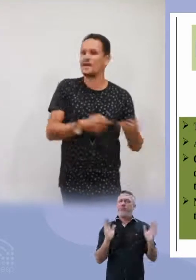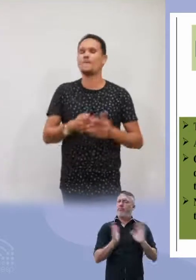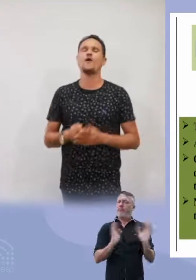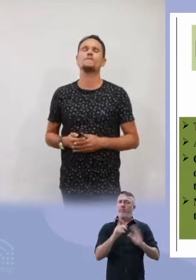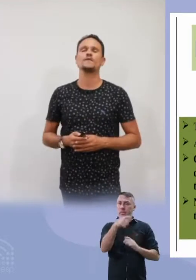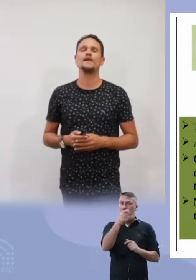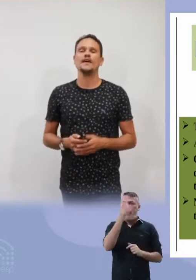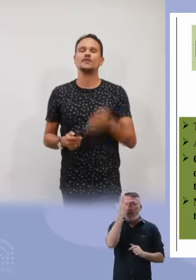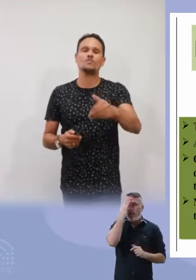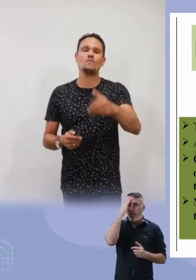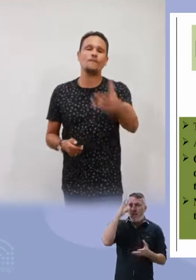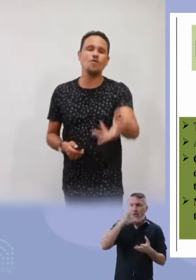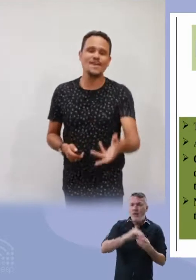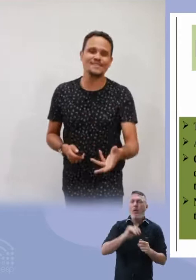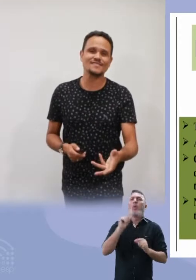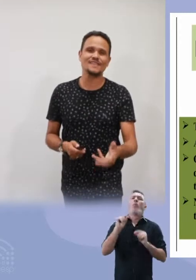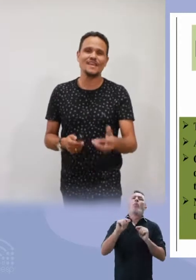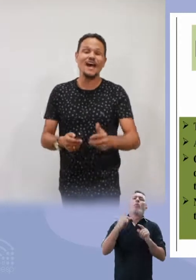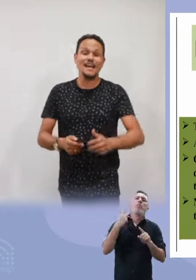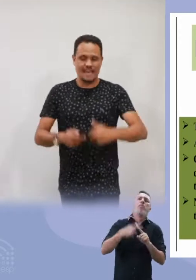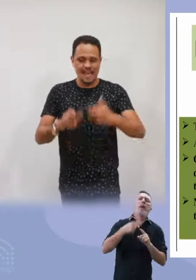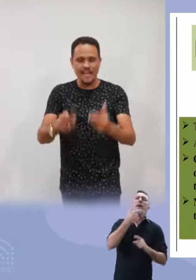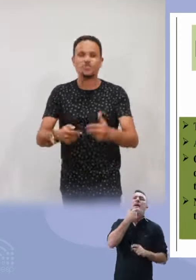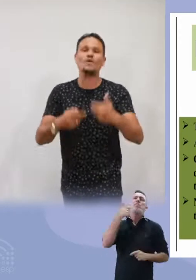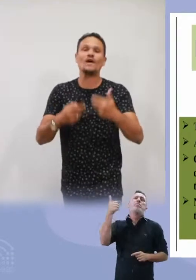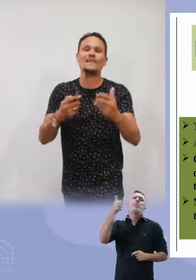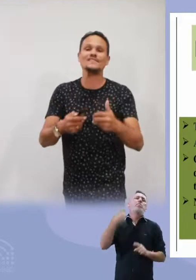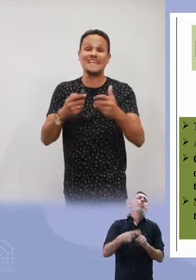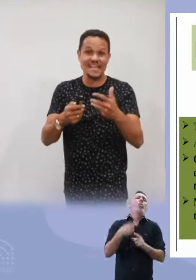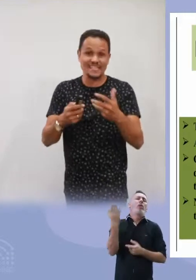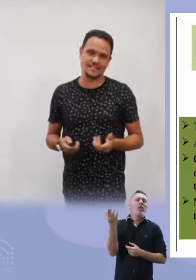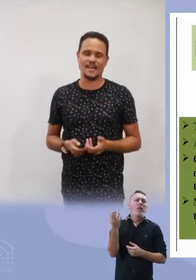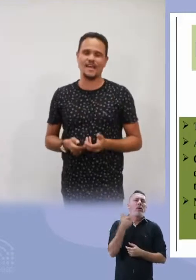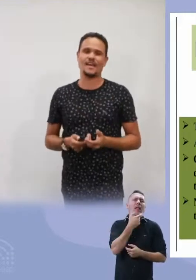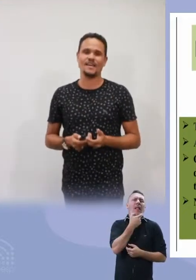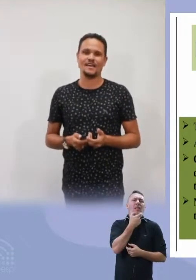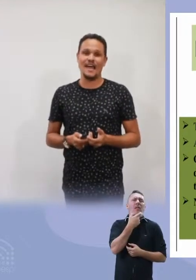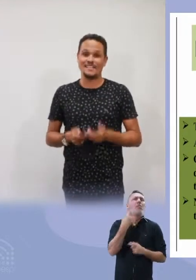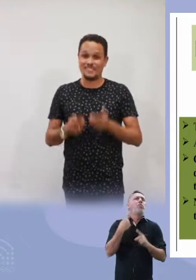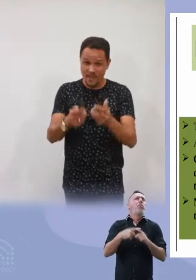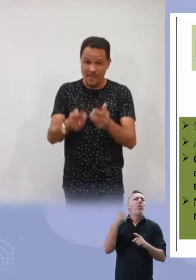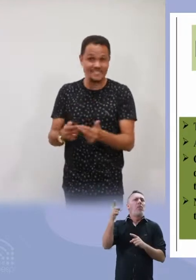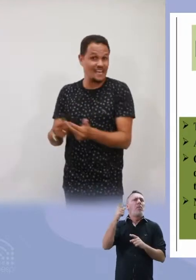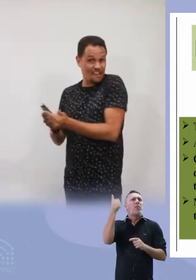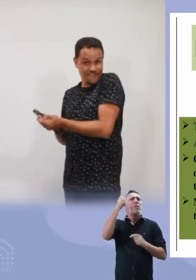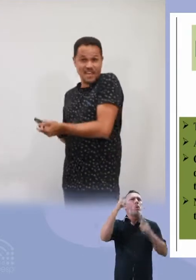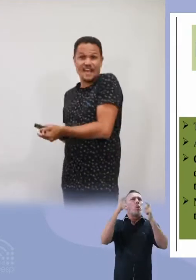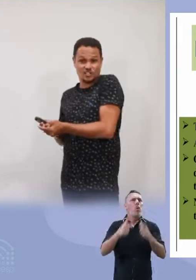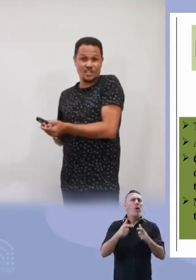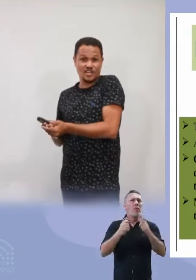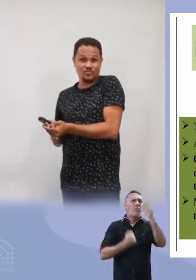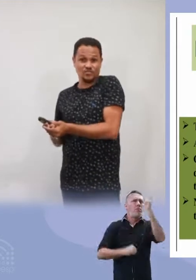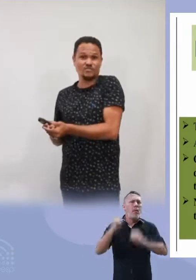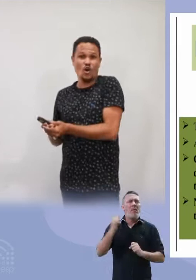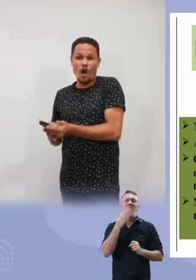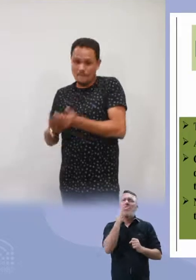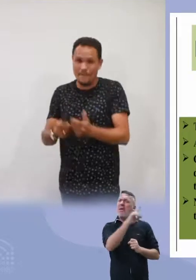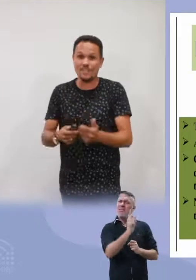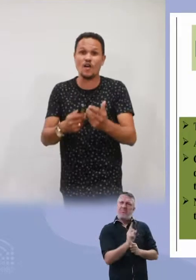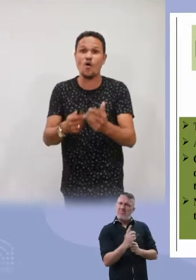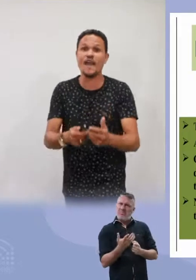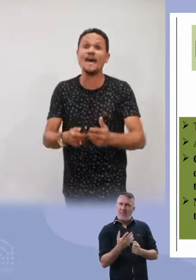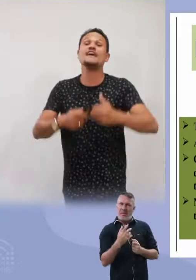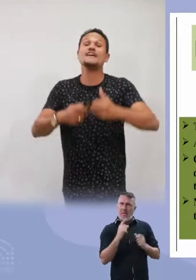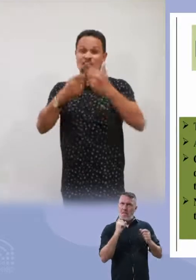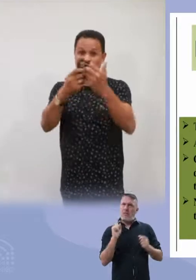vão ver daqui a pouco. Eu tinha uma burguesia querendo ali se ascender. Essa burguesia que vinha engateando,